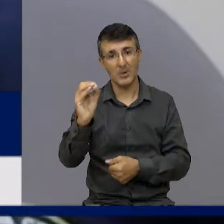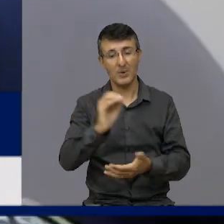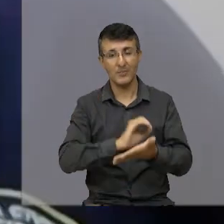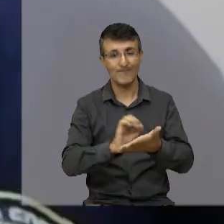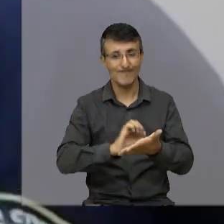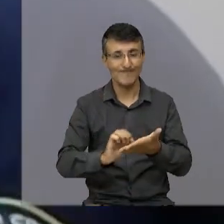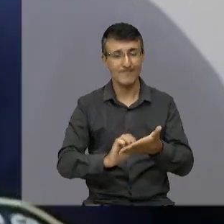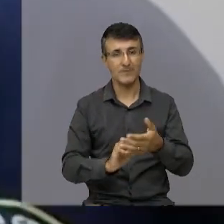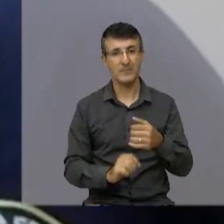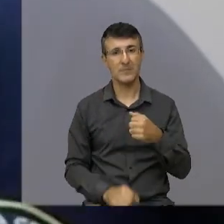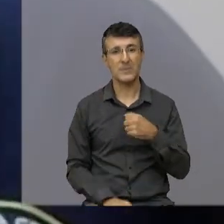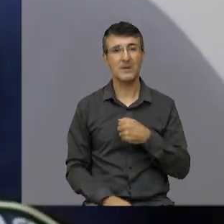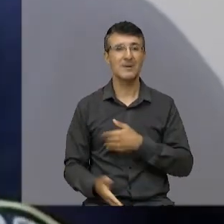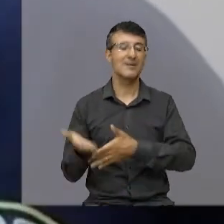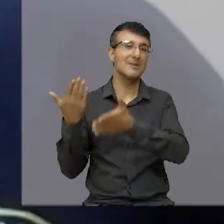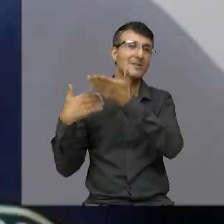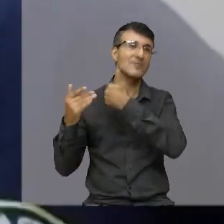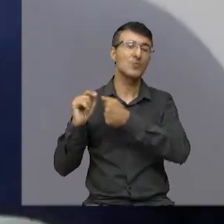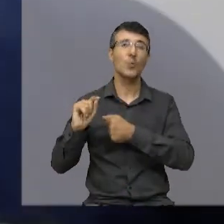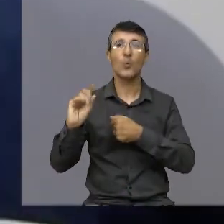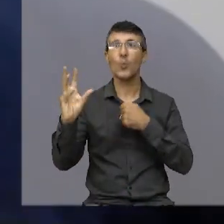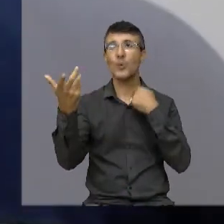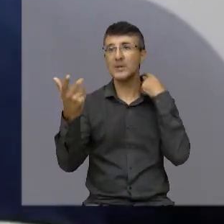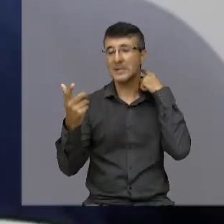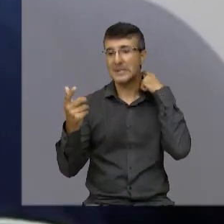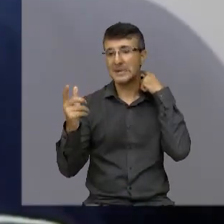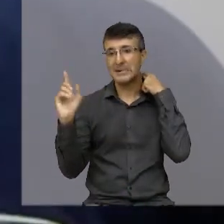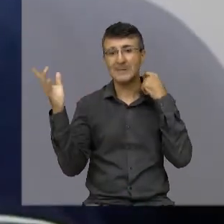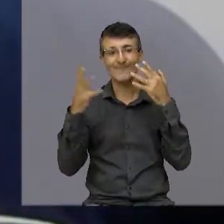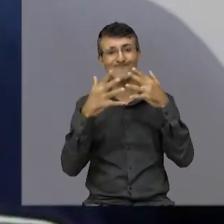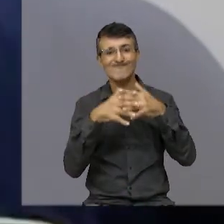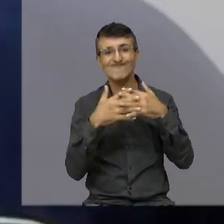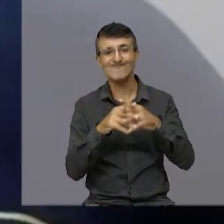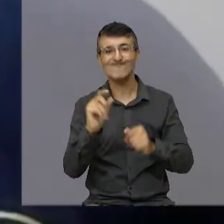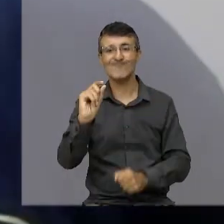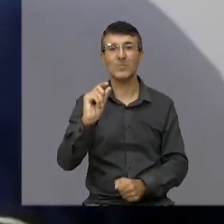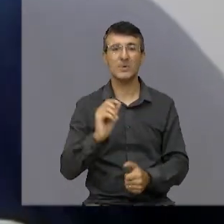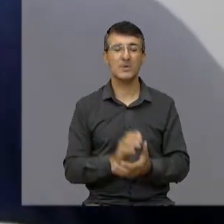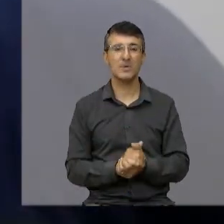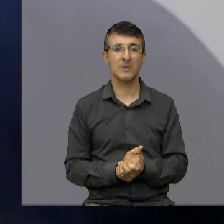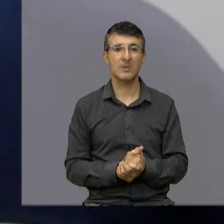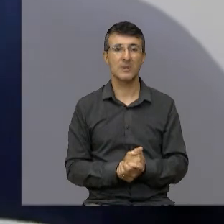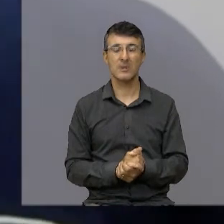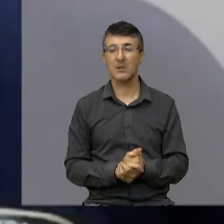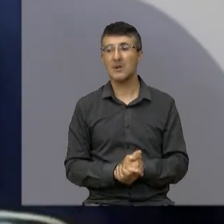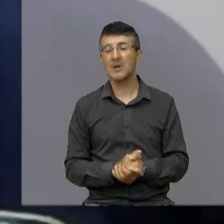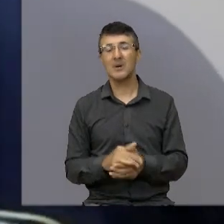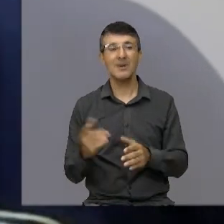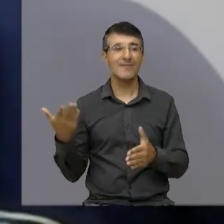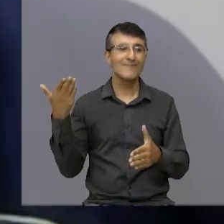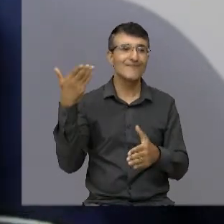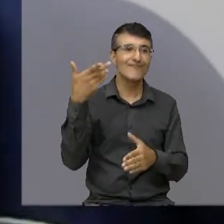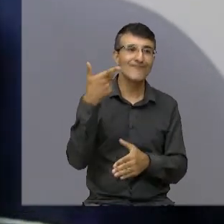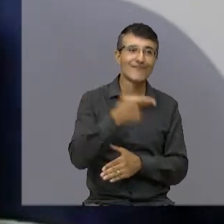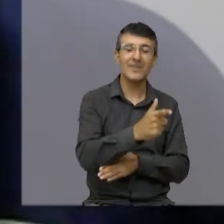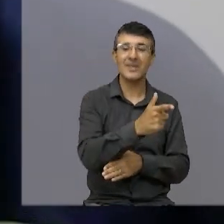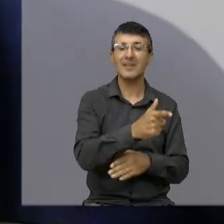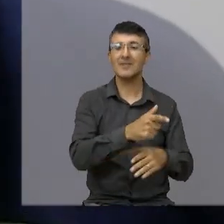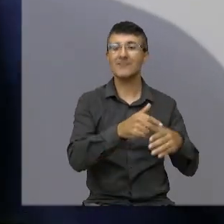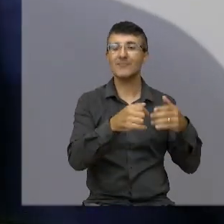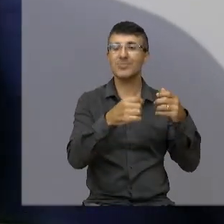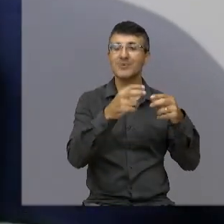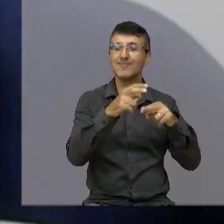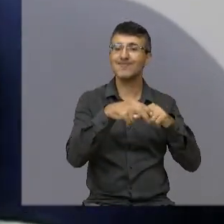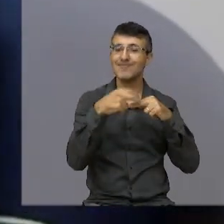lá, elas acabavam confundindo um pouquinho. Elas iam por causa de briga de vizinho, elas iam por causa